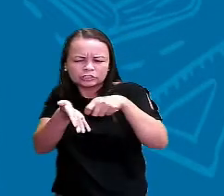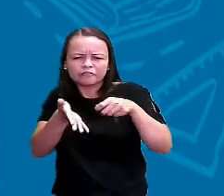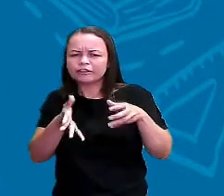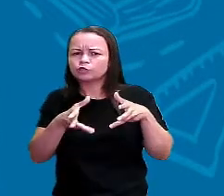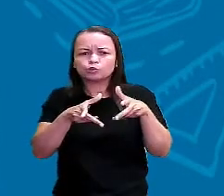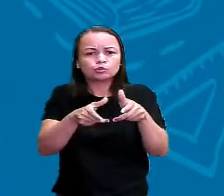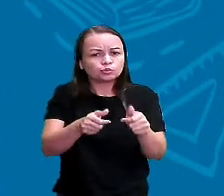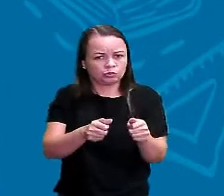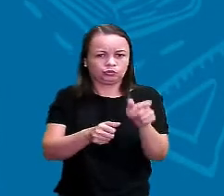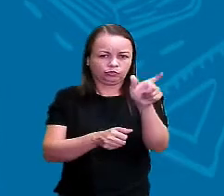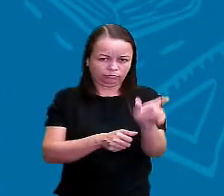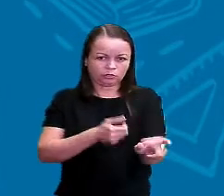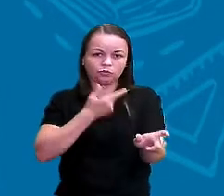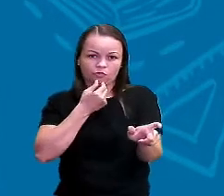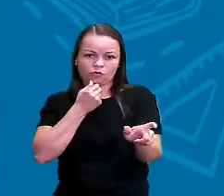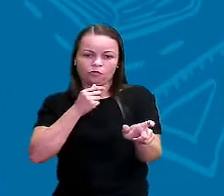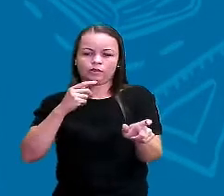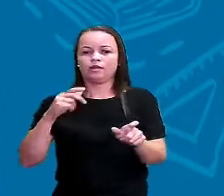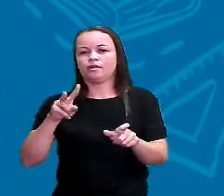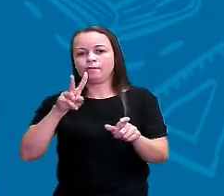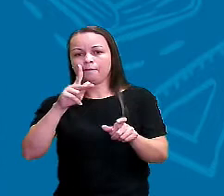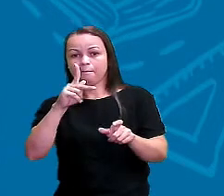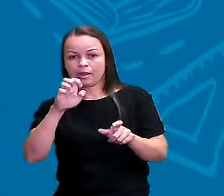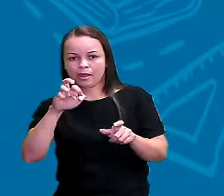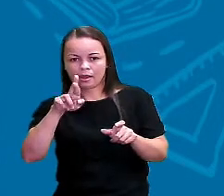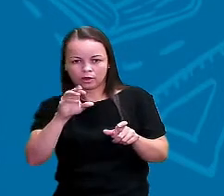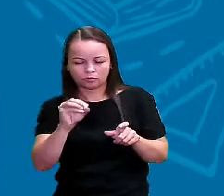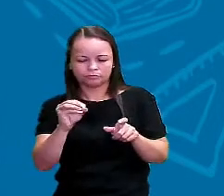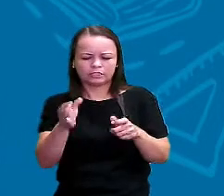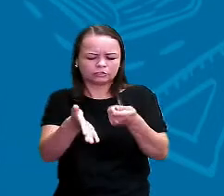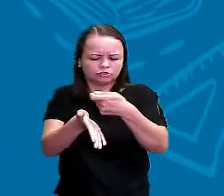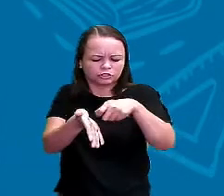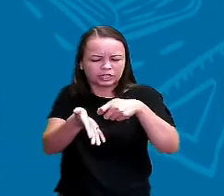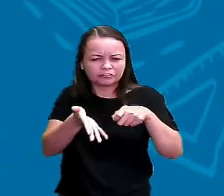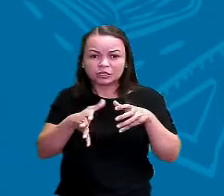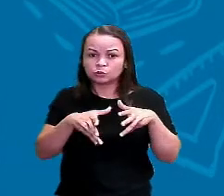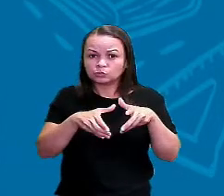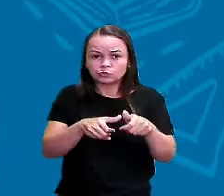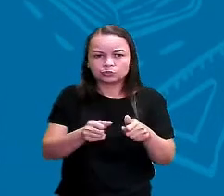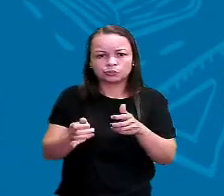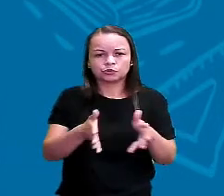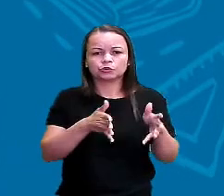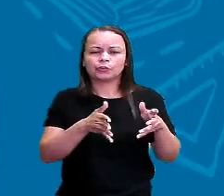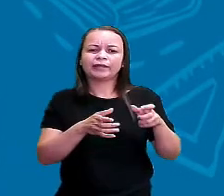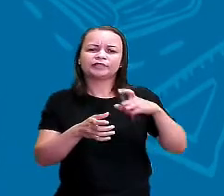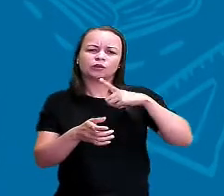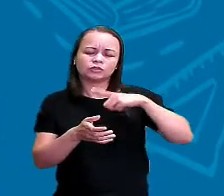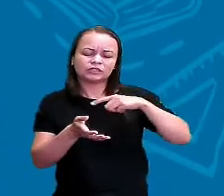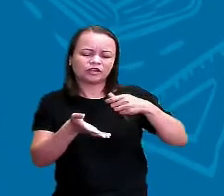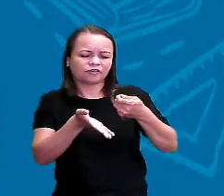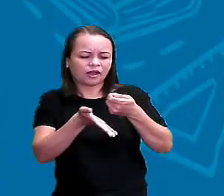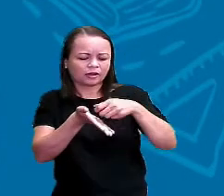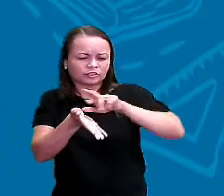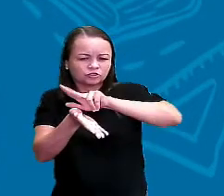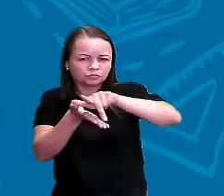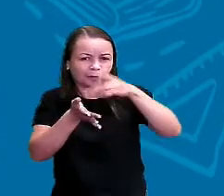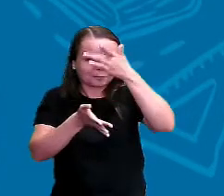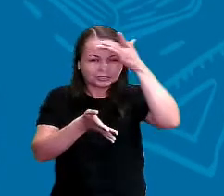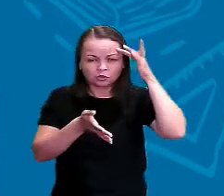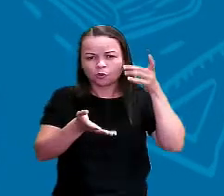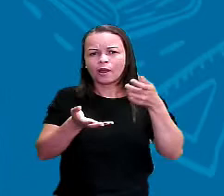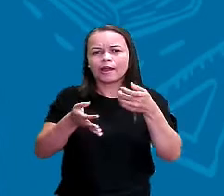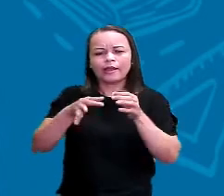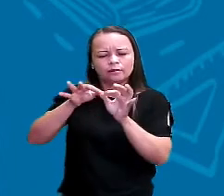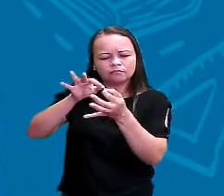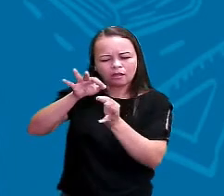celular. Então, assim, quando as expedições saíam para outros lugares, iam várias pessoas. Então, Pero Vaz de Caminha, ele